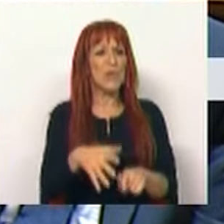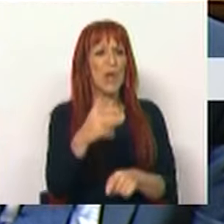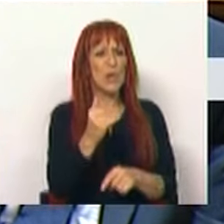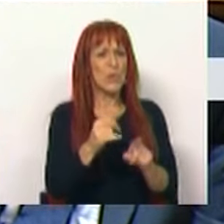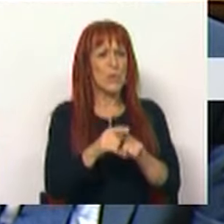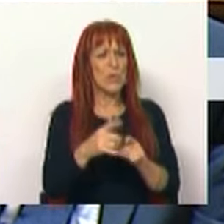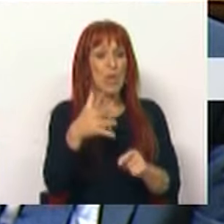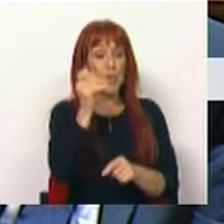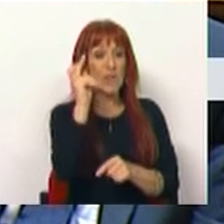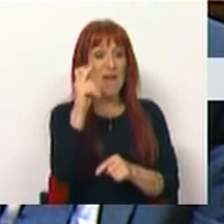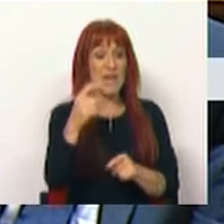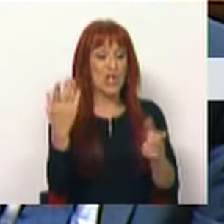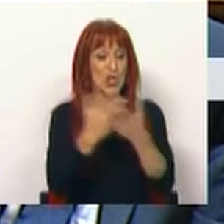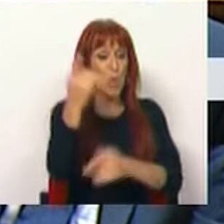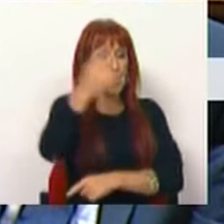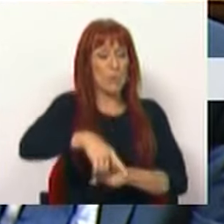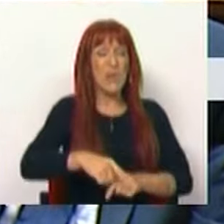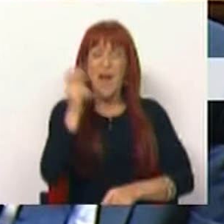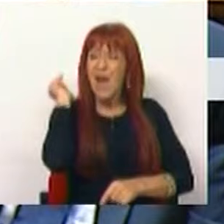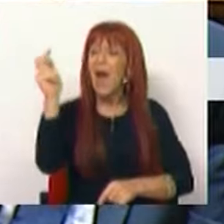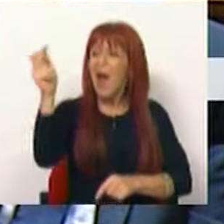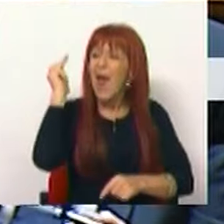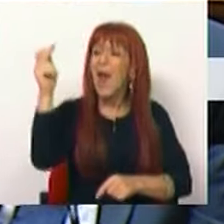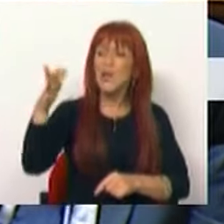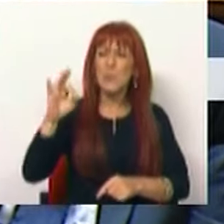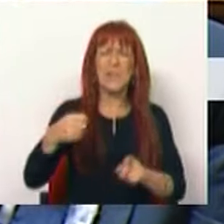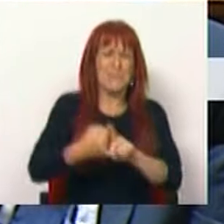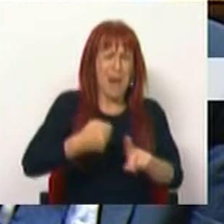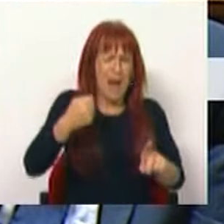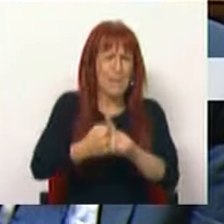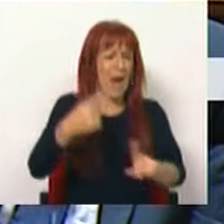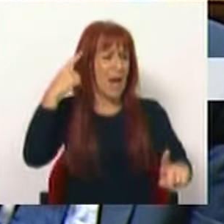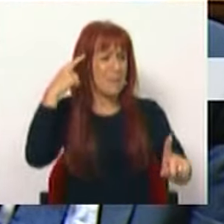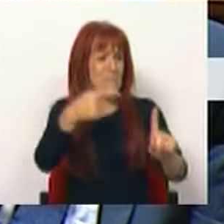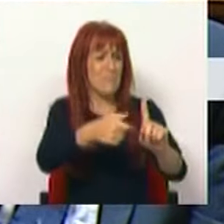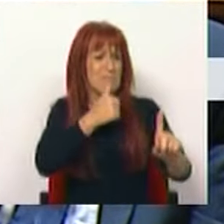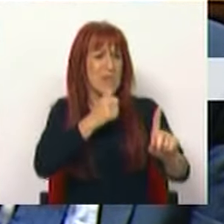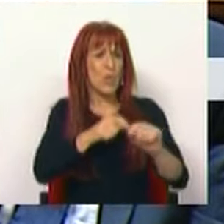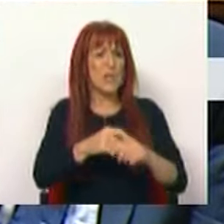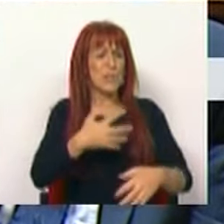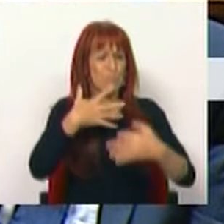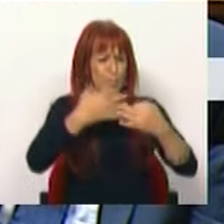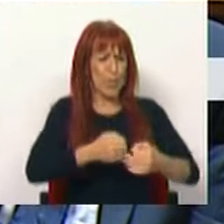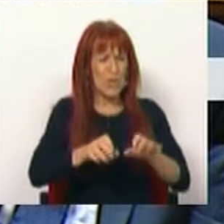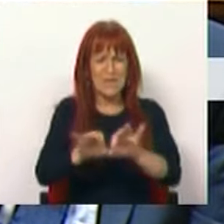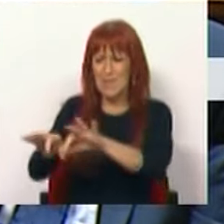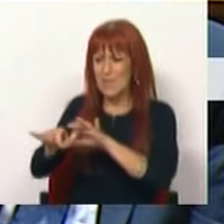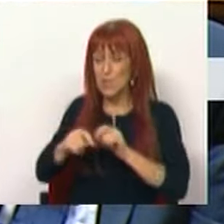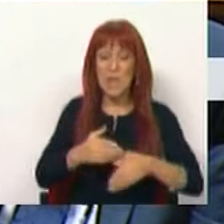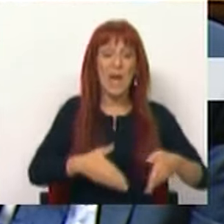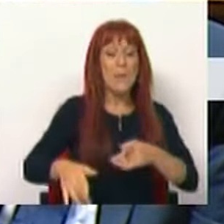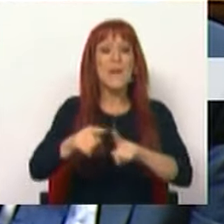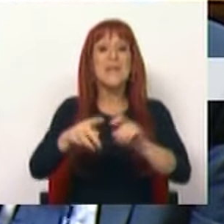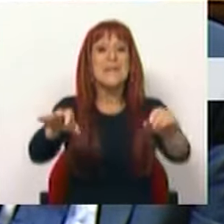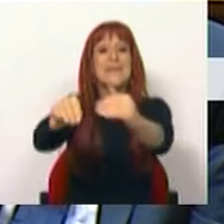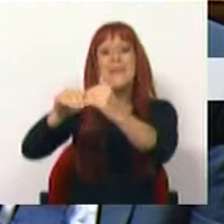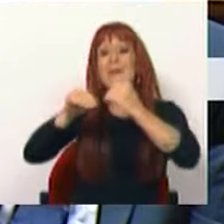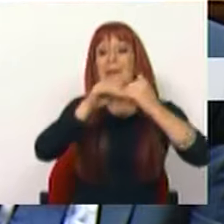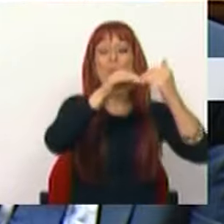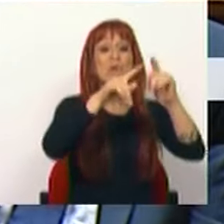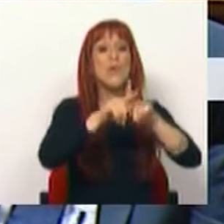anos da escolaridade obrigatória. Durante anos, o PCP bateu-se por essa medida e pela sua universalidade, para que se caminhasse no sentido da